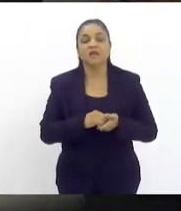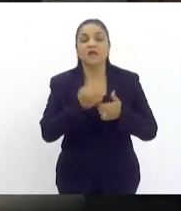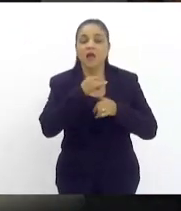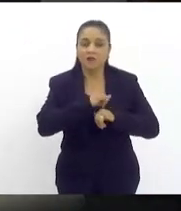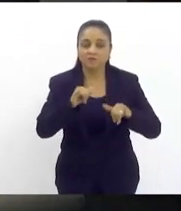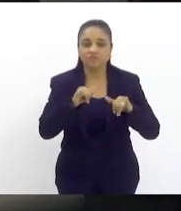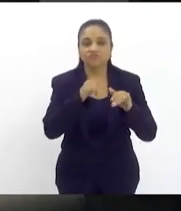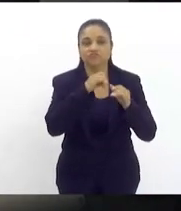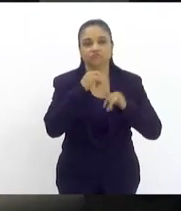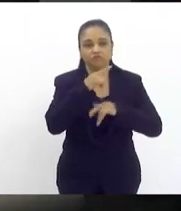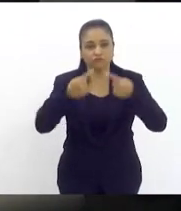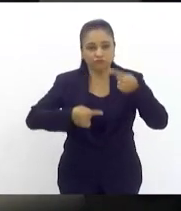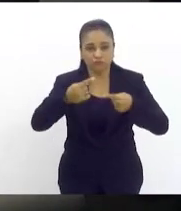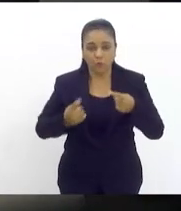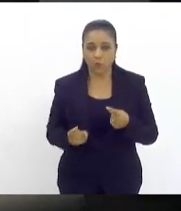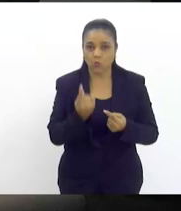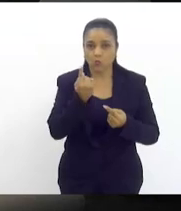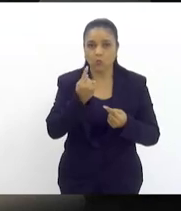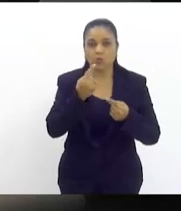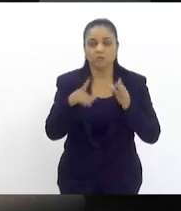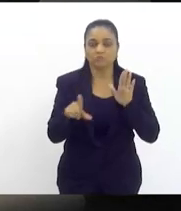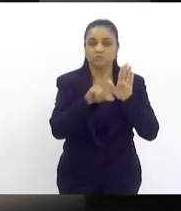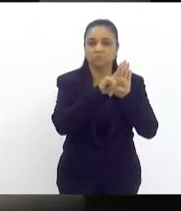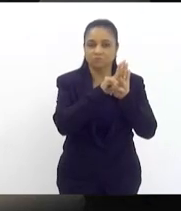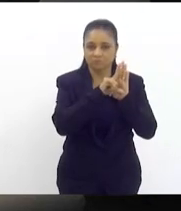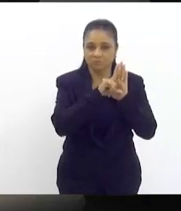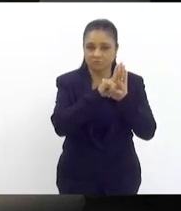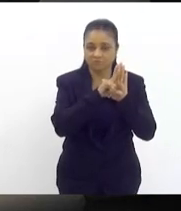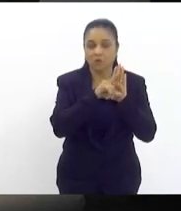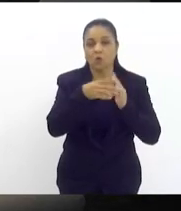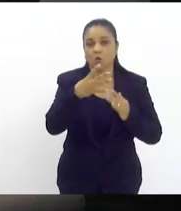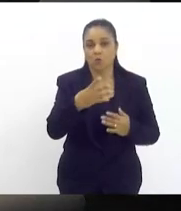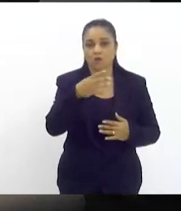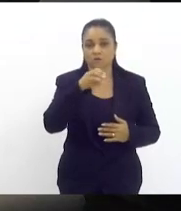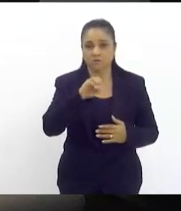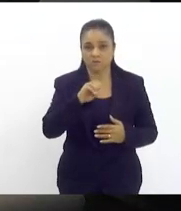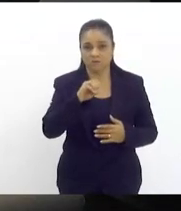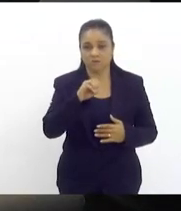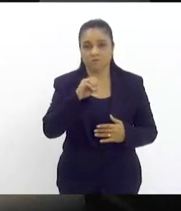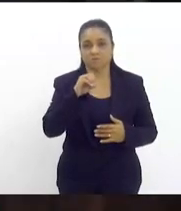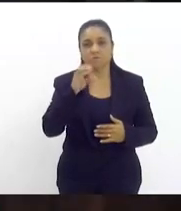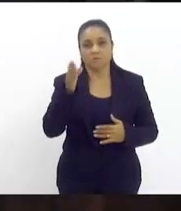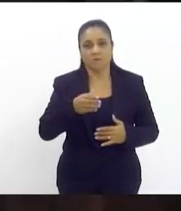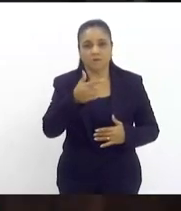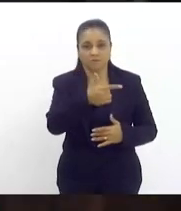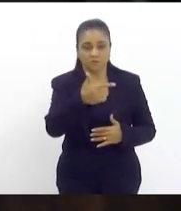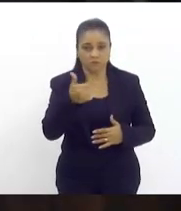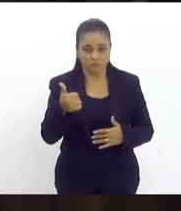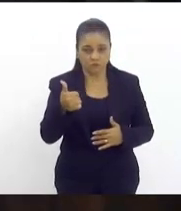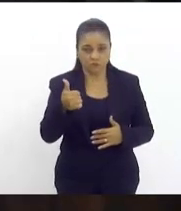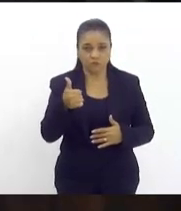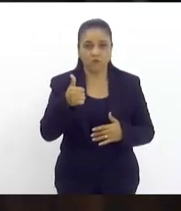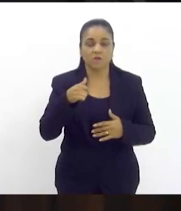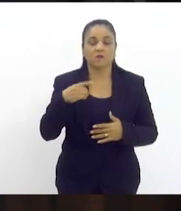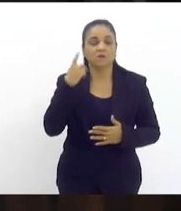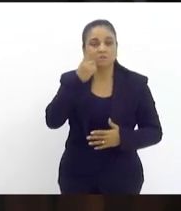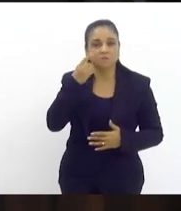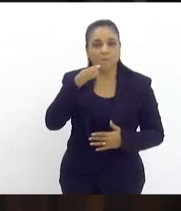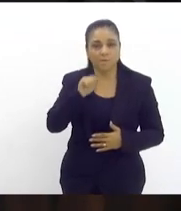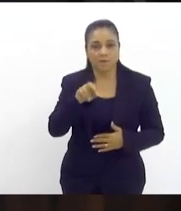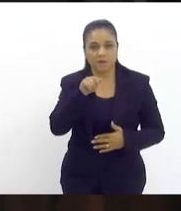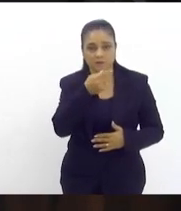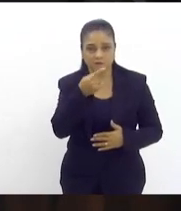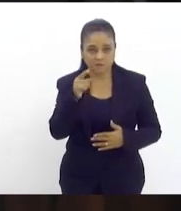Anuncio, em discussão única, a indicação legislativa 401/2021, de autoria do deputado Brazão, que solicita